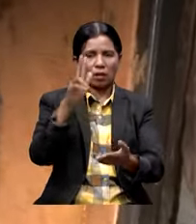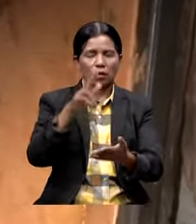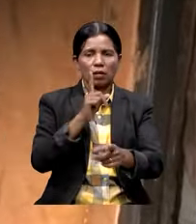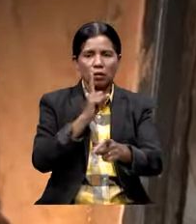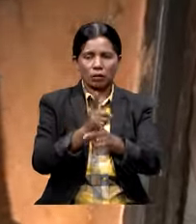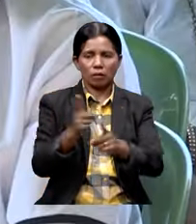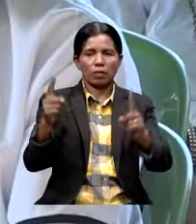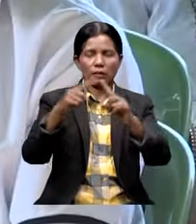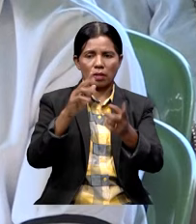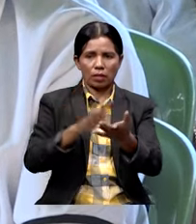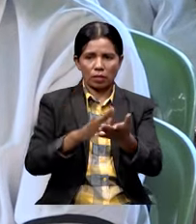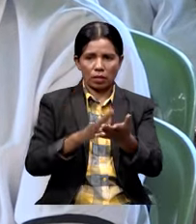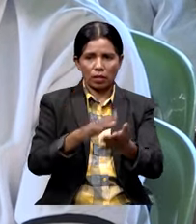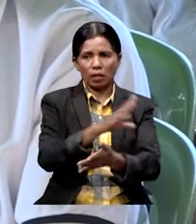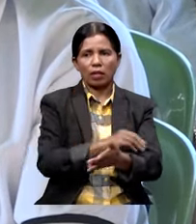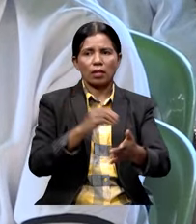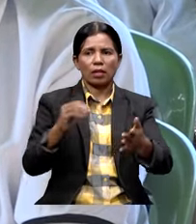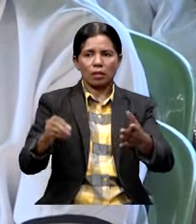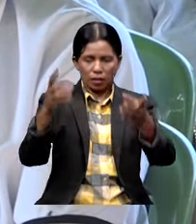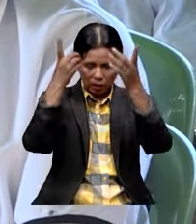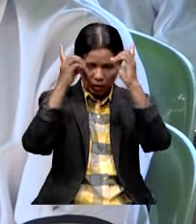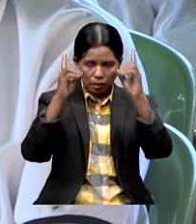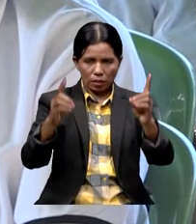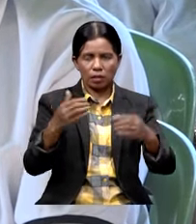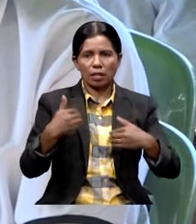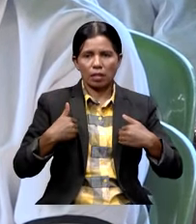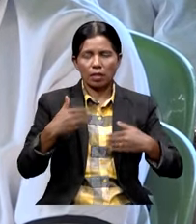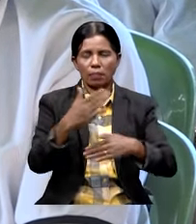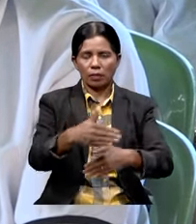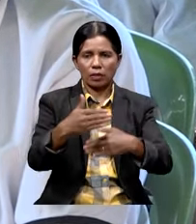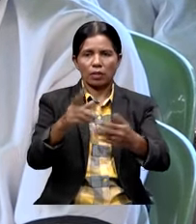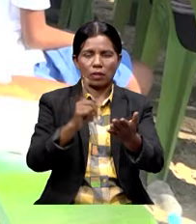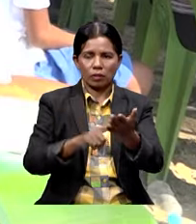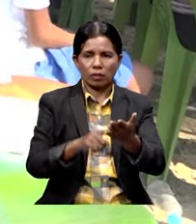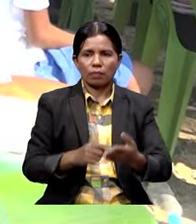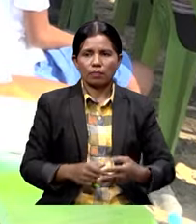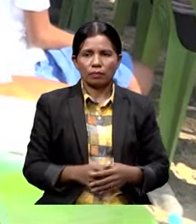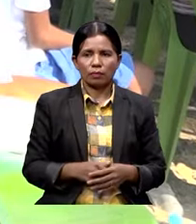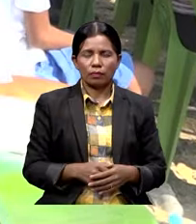a escola secundária Fato Meta, nebe mas se ia ela processo de discussão. Adere Tsimenez, GMN.